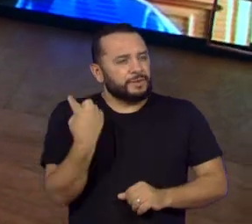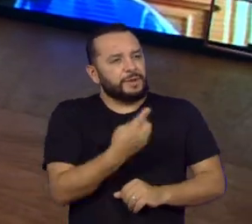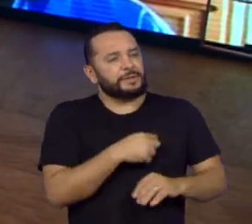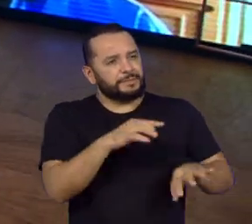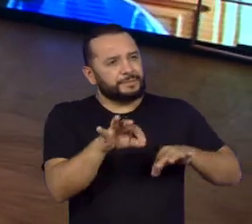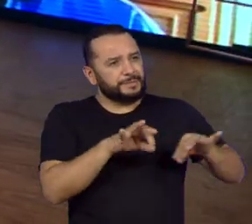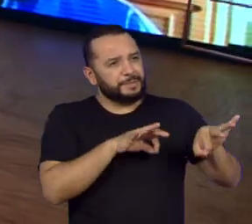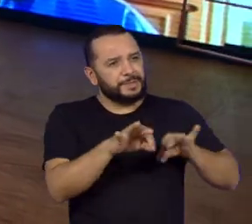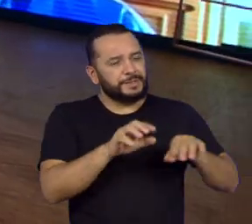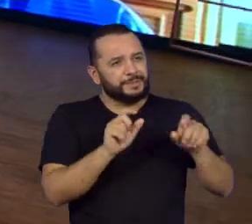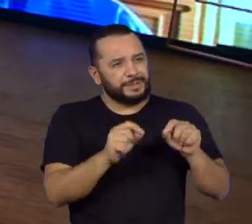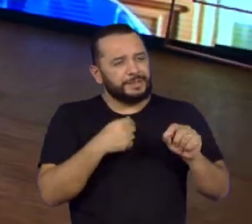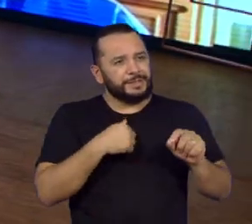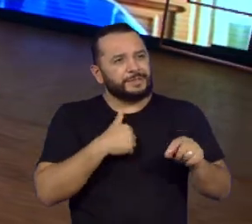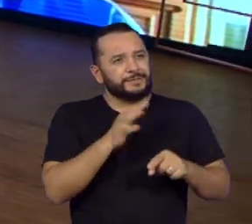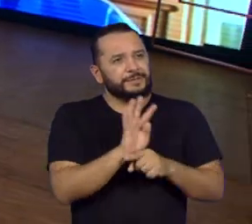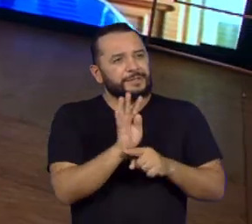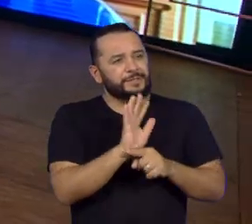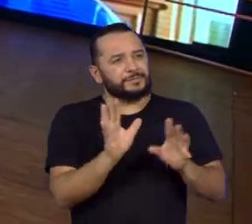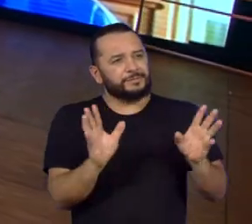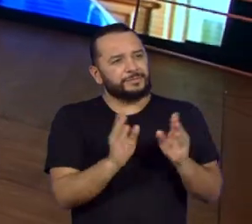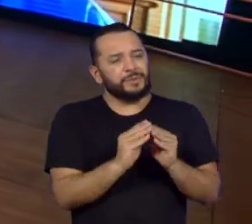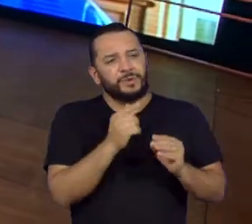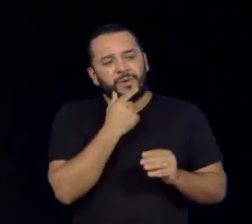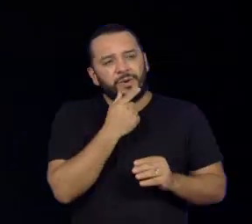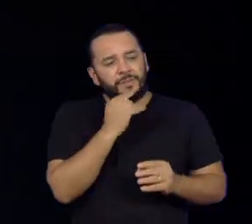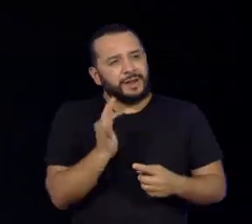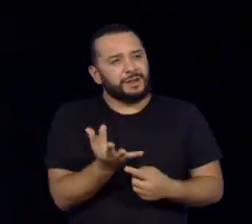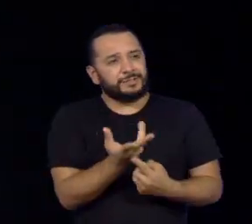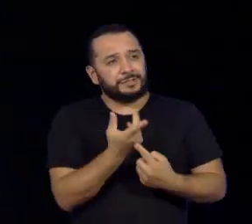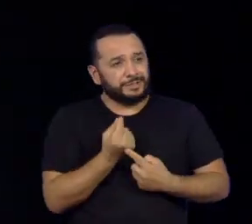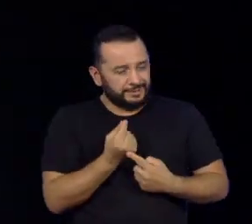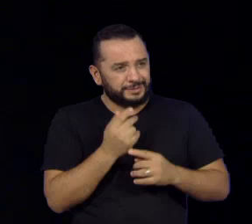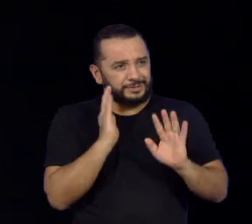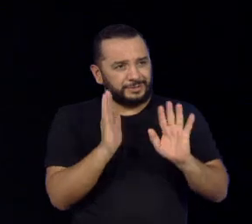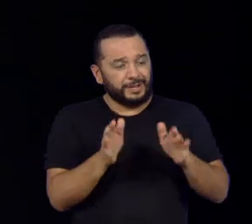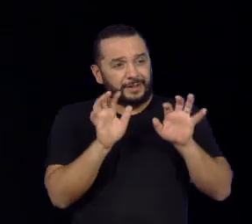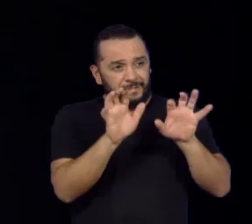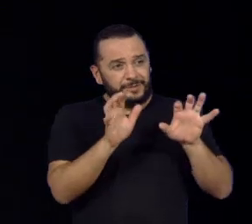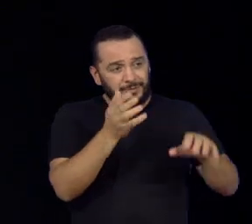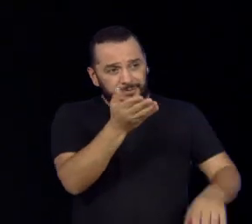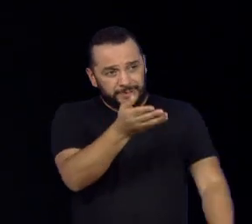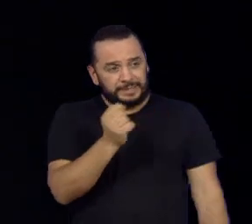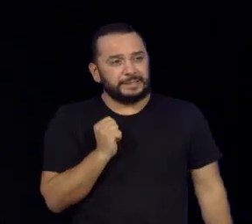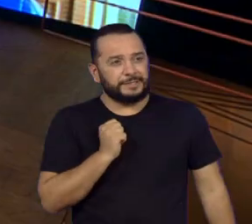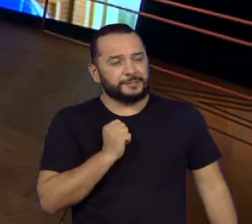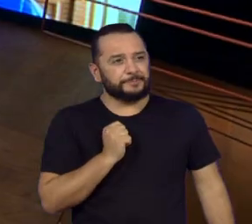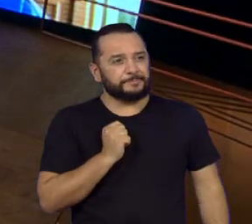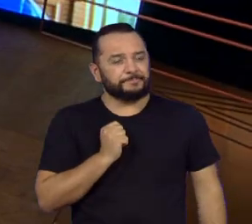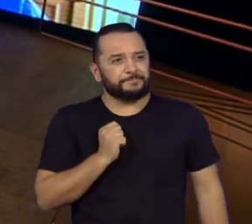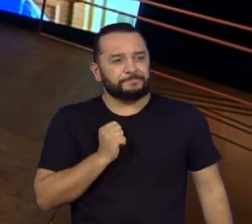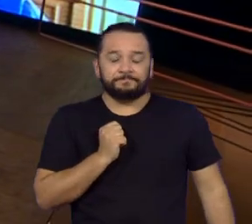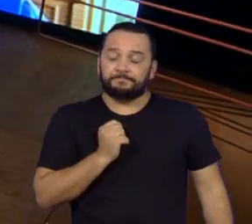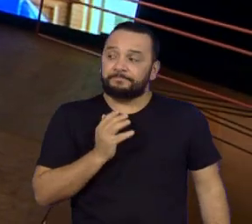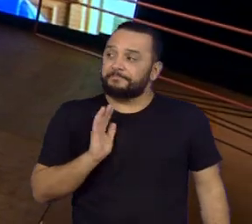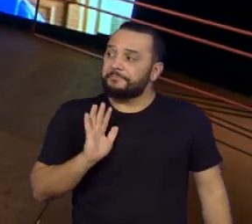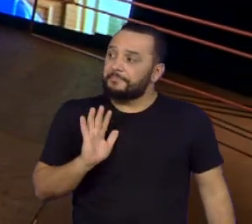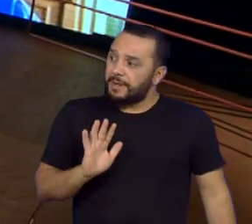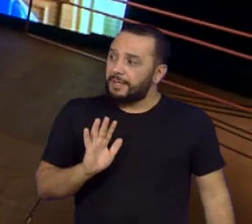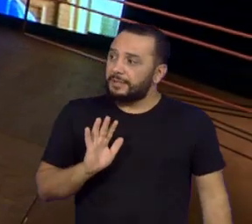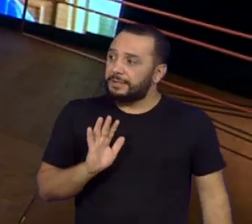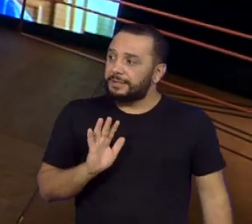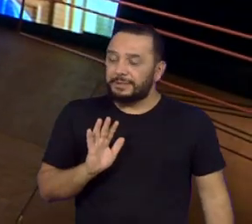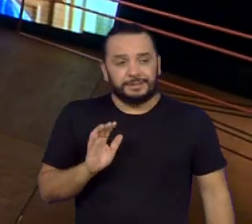Nós preparamos, Elifas, um breve vídeo sobre um artista que foi uma grande influência para você e que